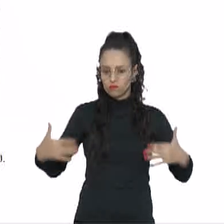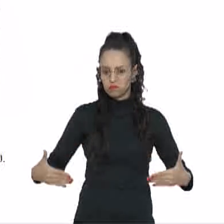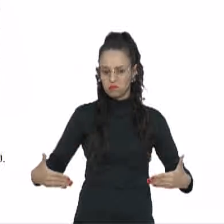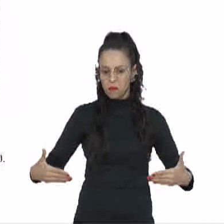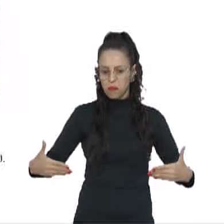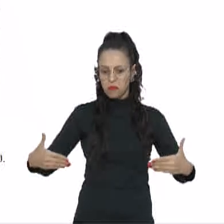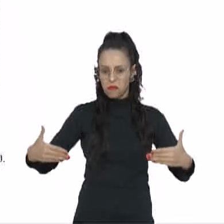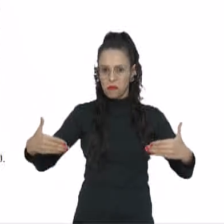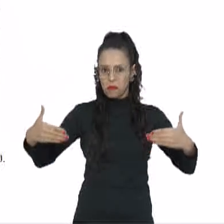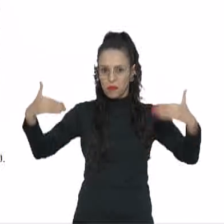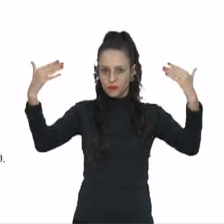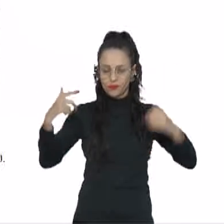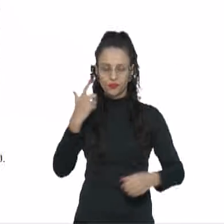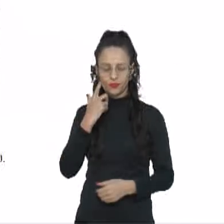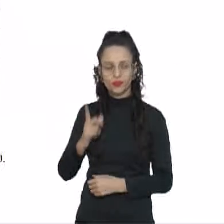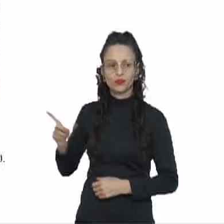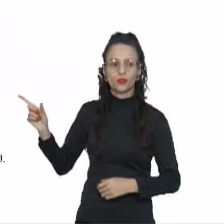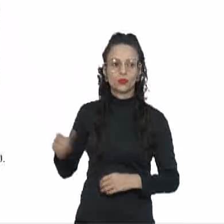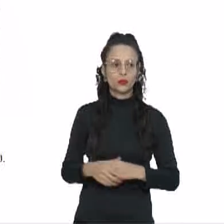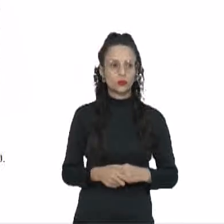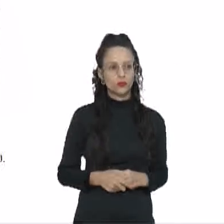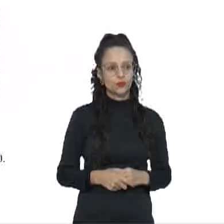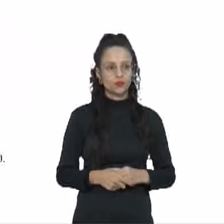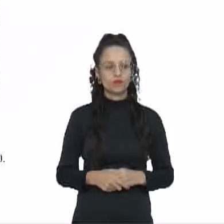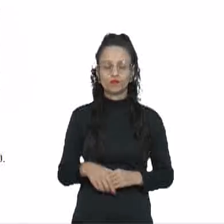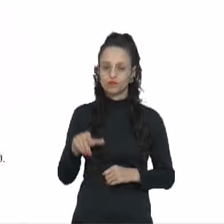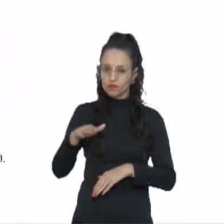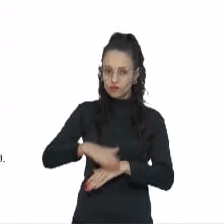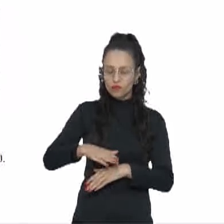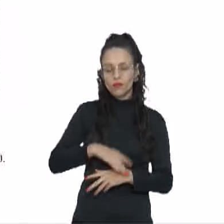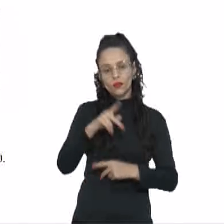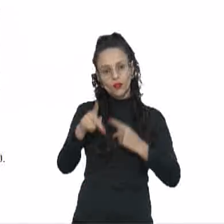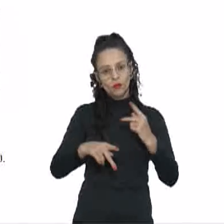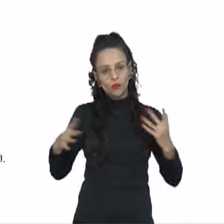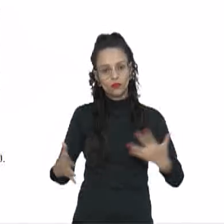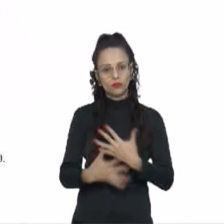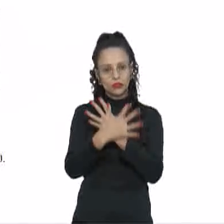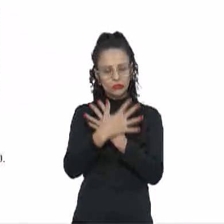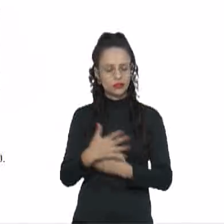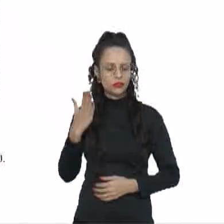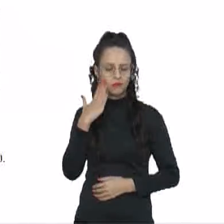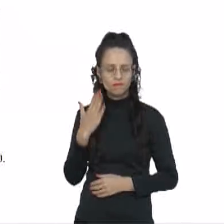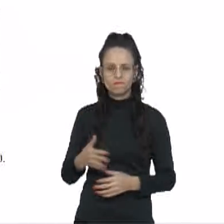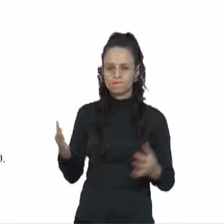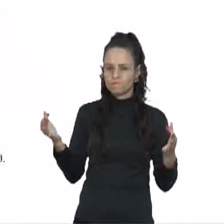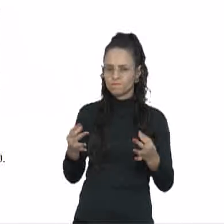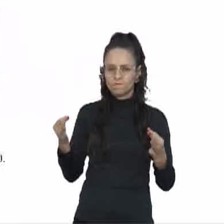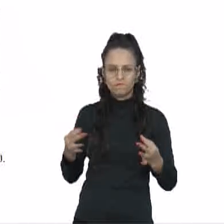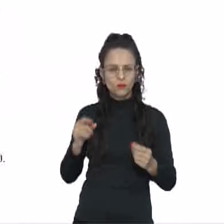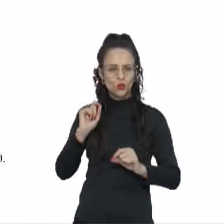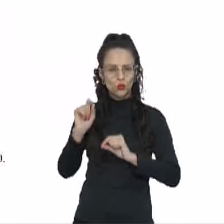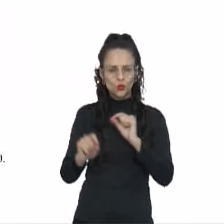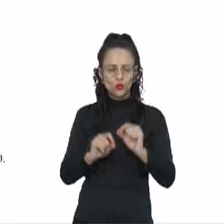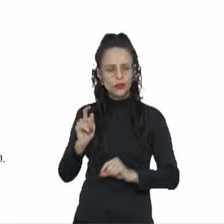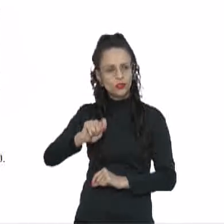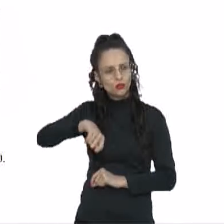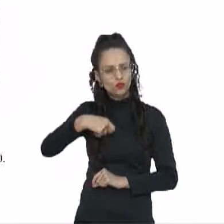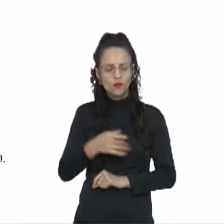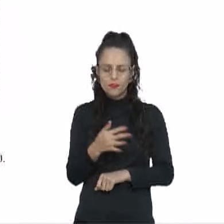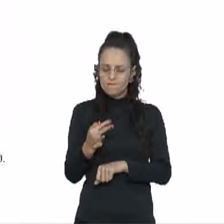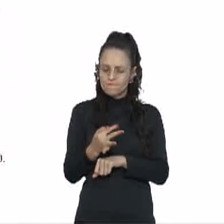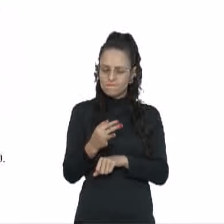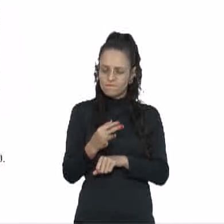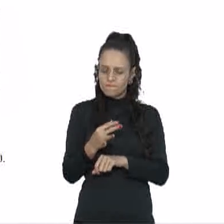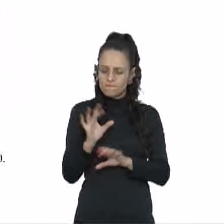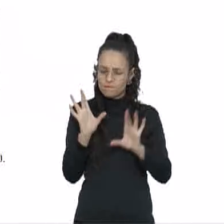tá? Feito com essa técnica. Os incas adquiriram uma técnica impecável, o professor Boulos falou muito sobre isso em seu livro, e a destreza no trabalho